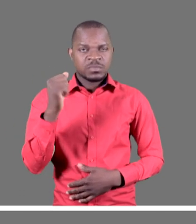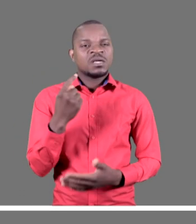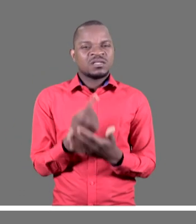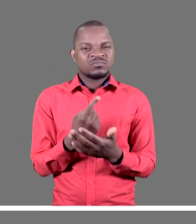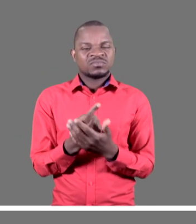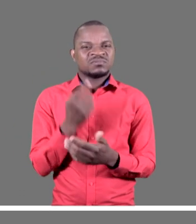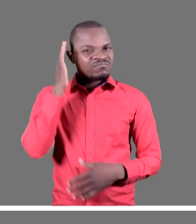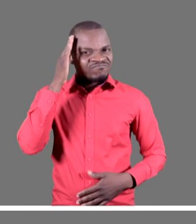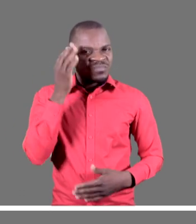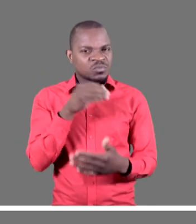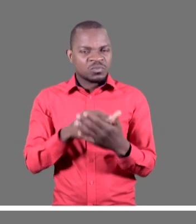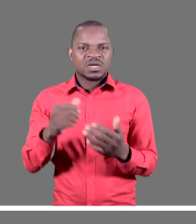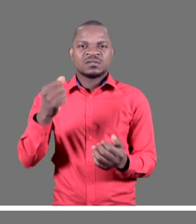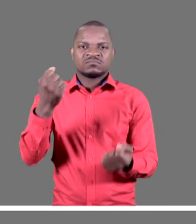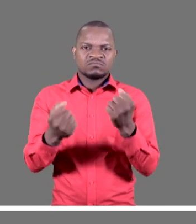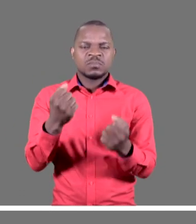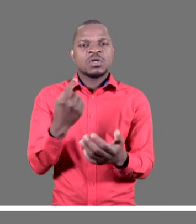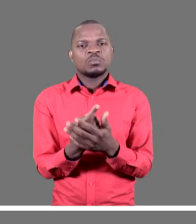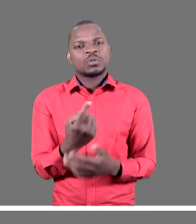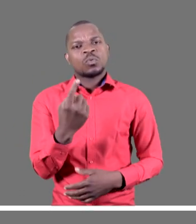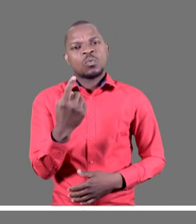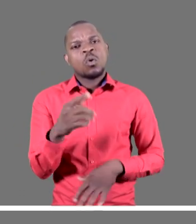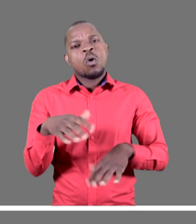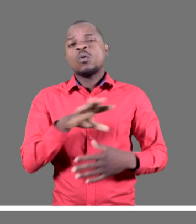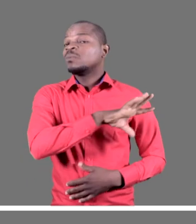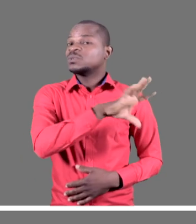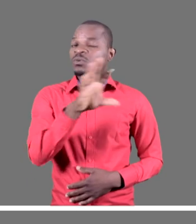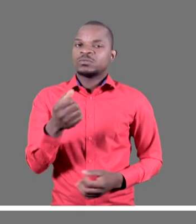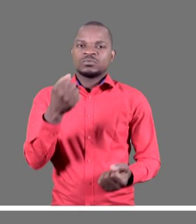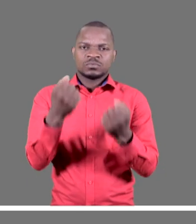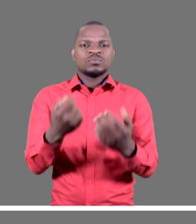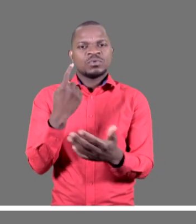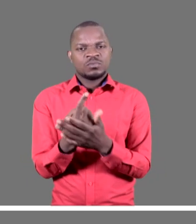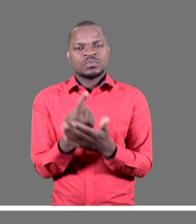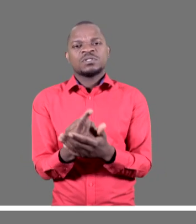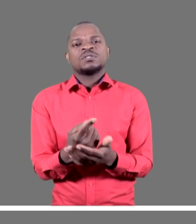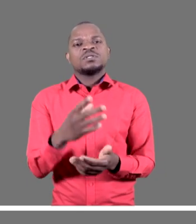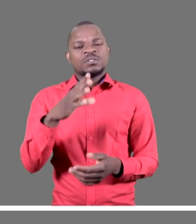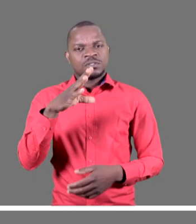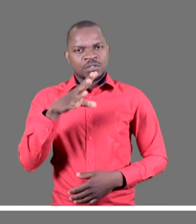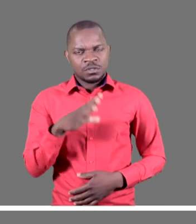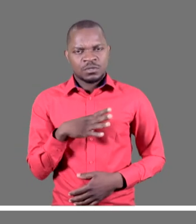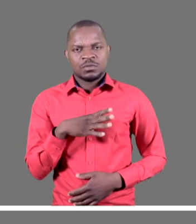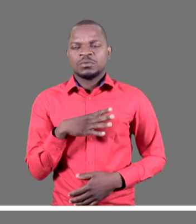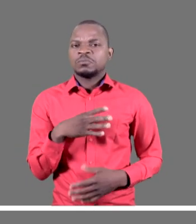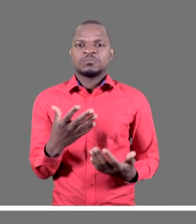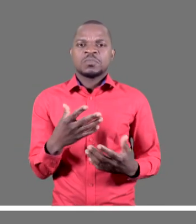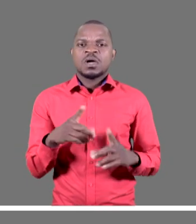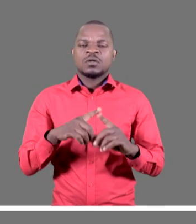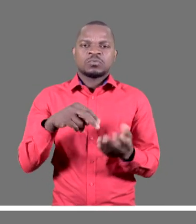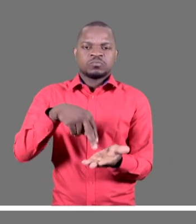se pense que essas viaturas, pelo menos uma delas, ou todas, tenham que vir com um sistema